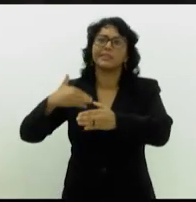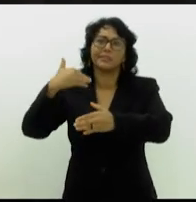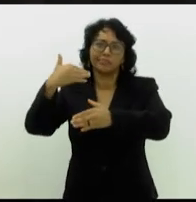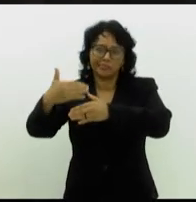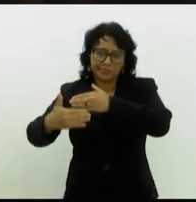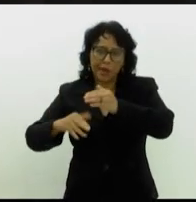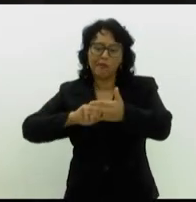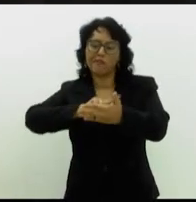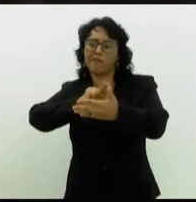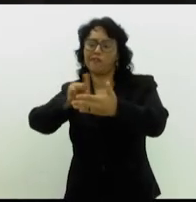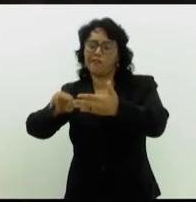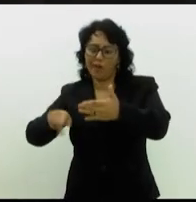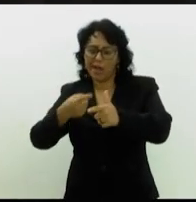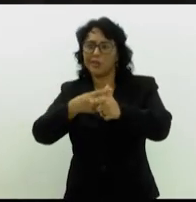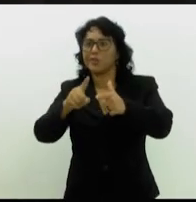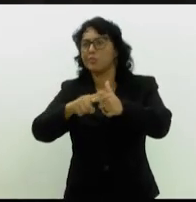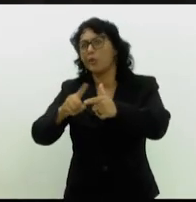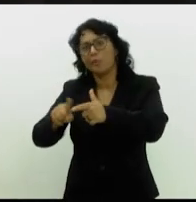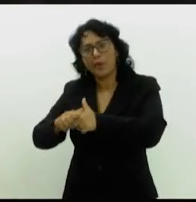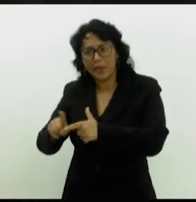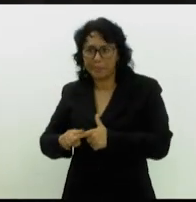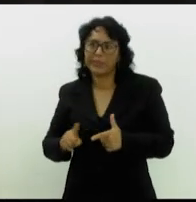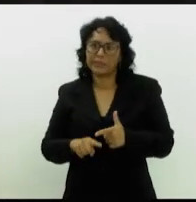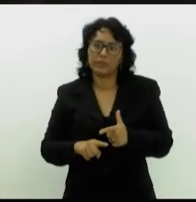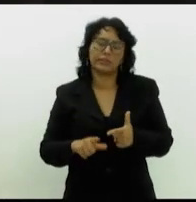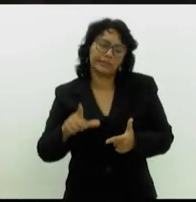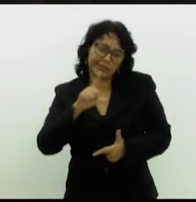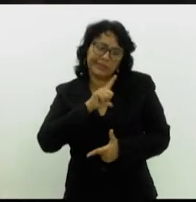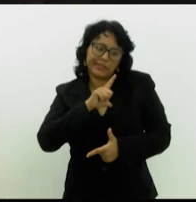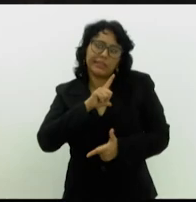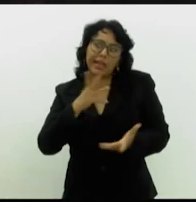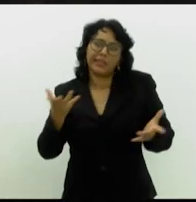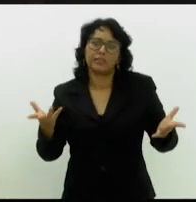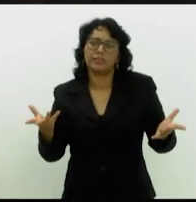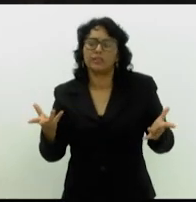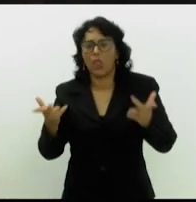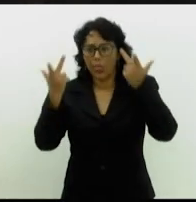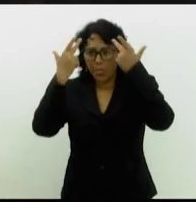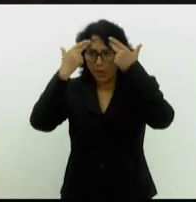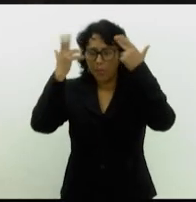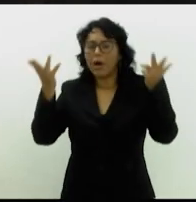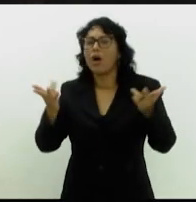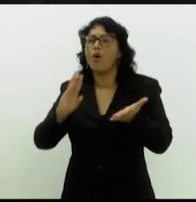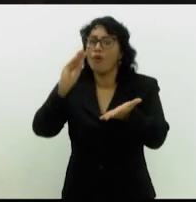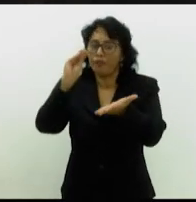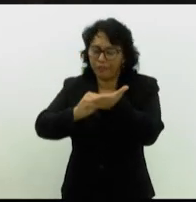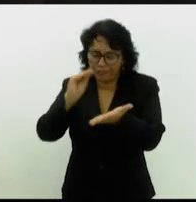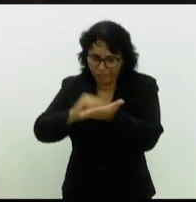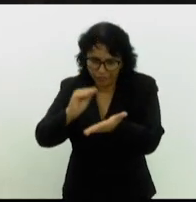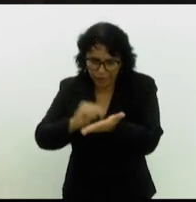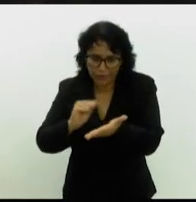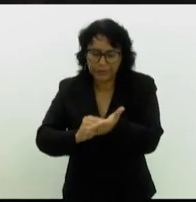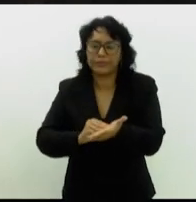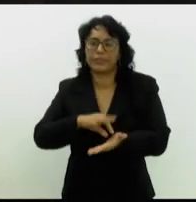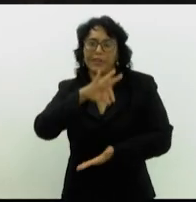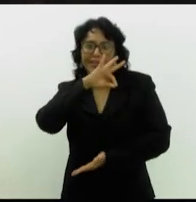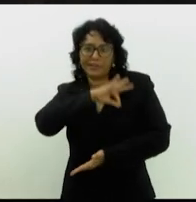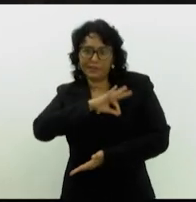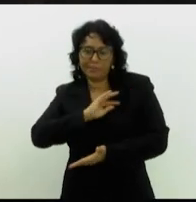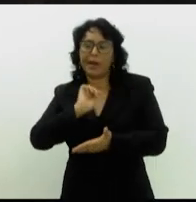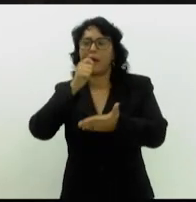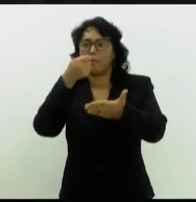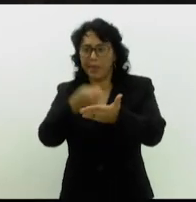servidores públicos eh estaduais tem como falta do pagamento da recomposição falta do